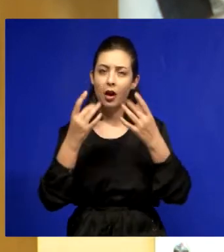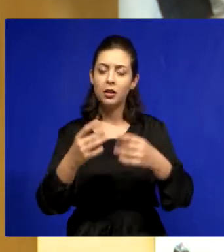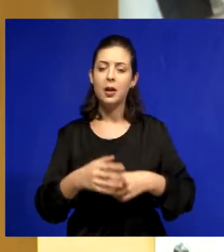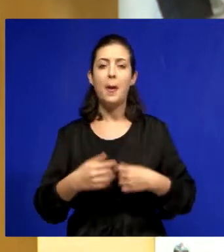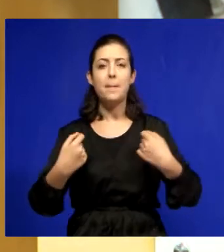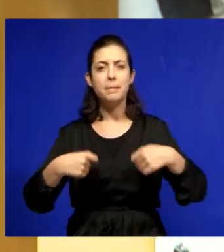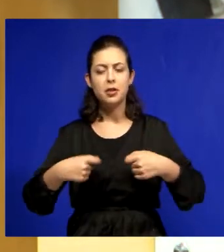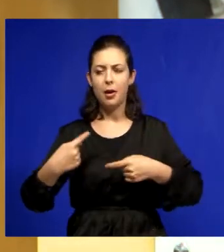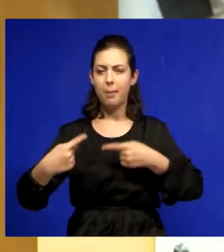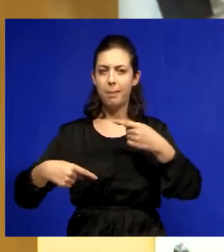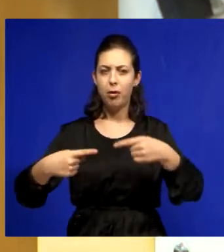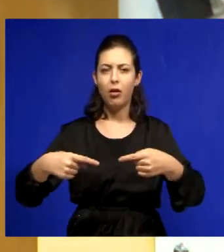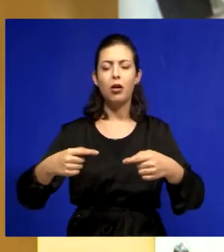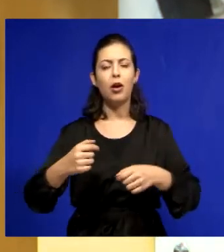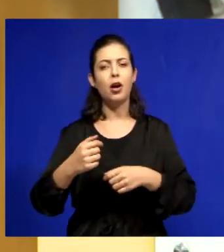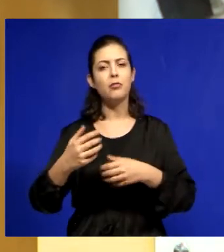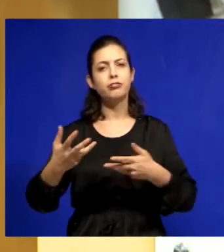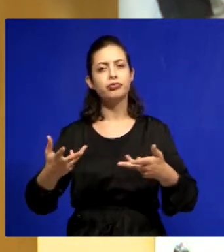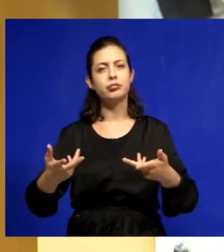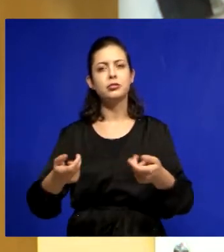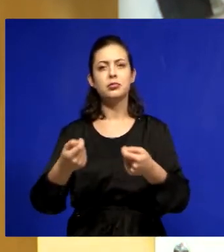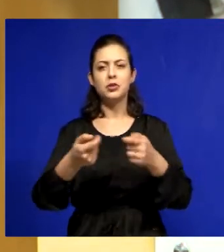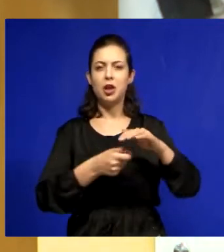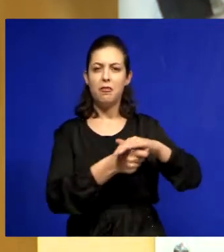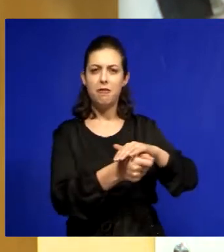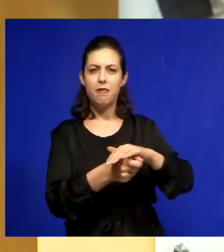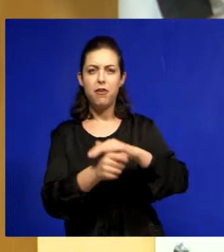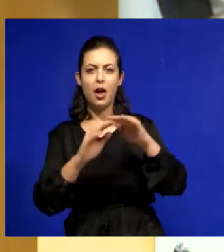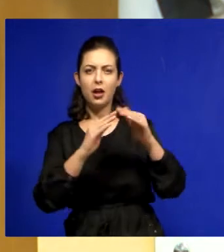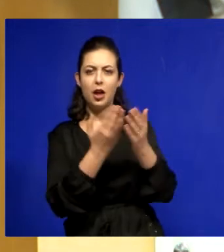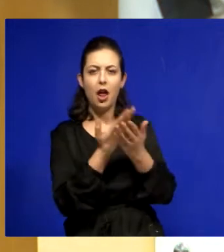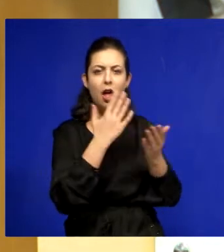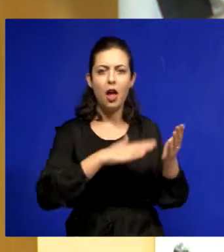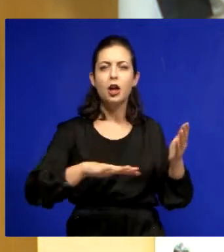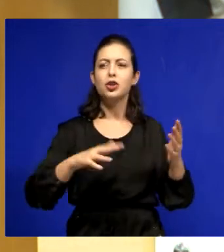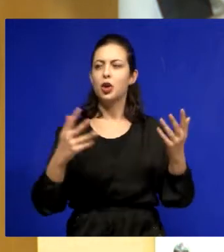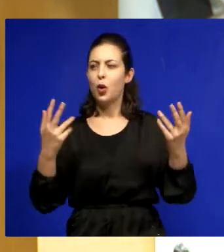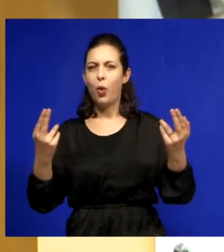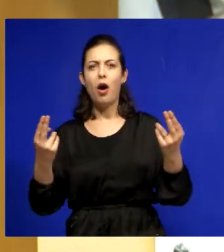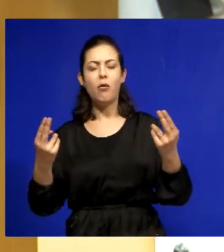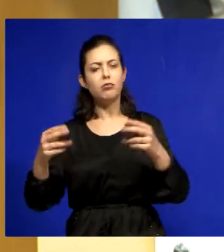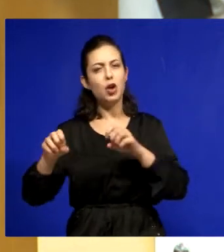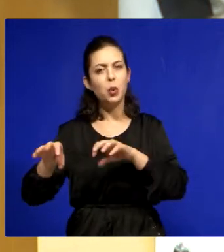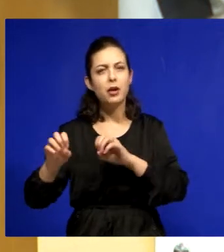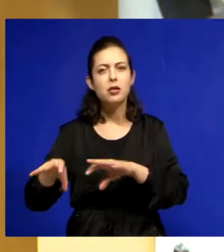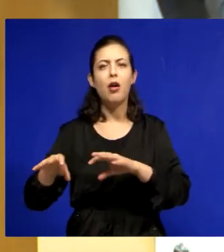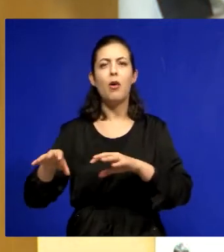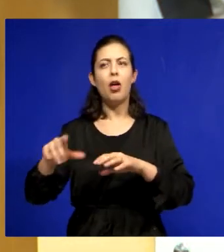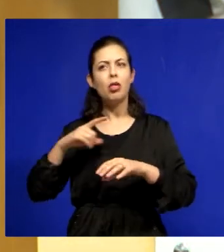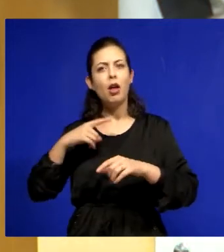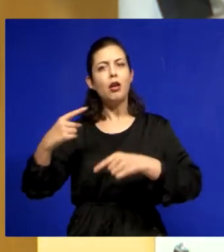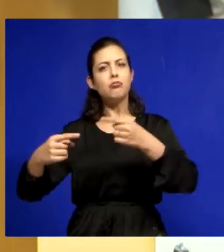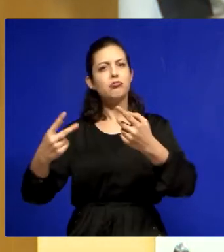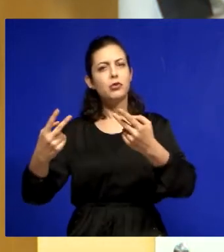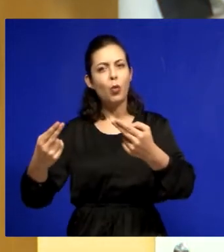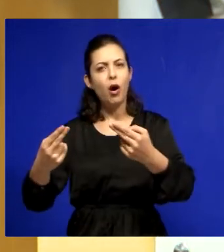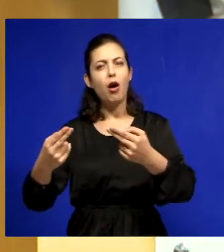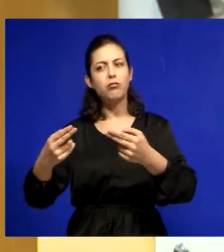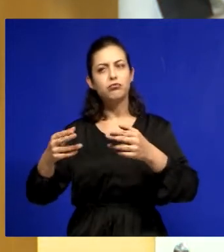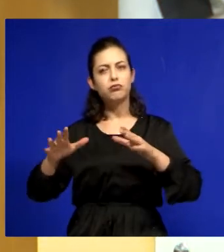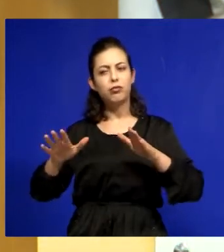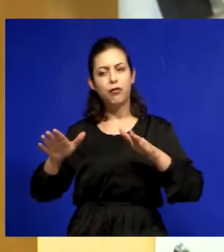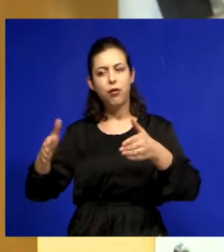com que o nosso município assim como investe nas creches assim como investe na educação ter uma política direcionada